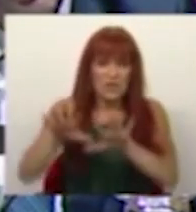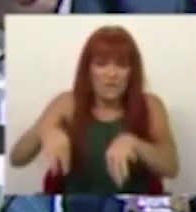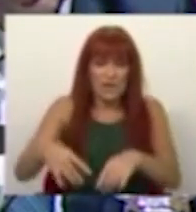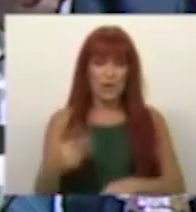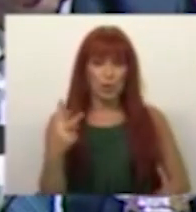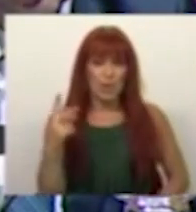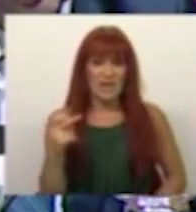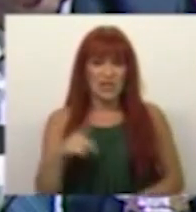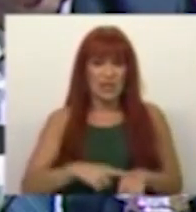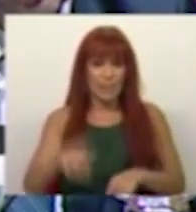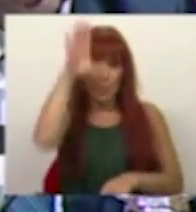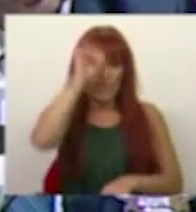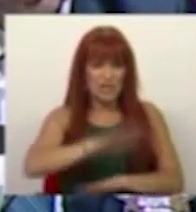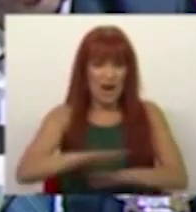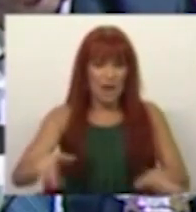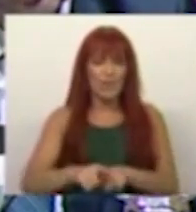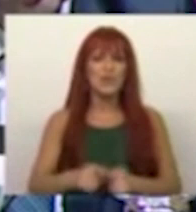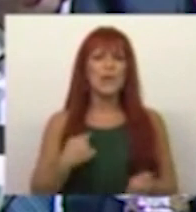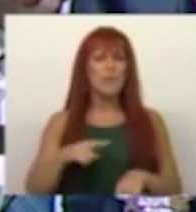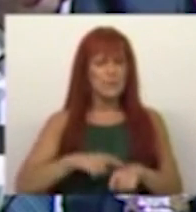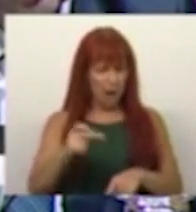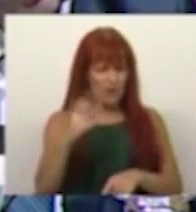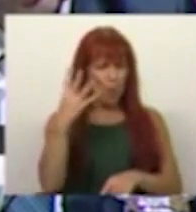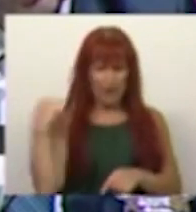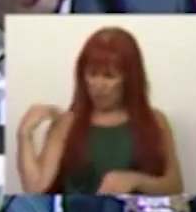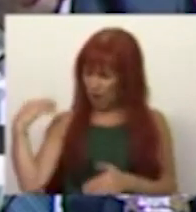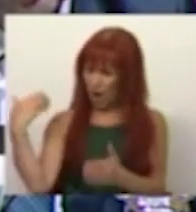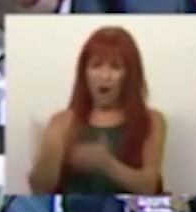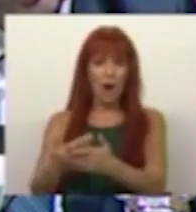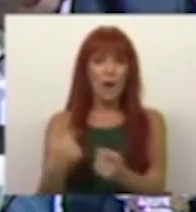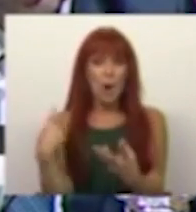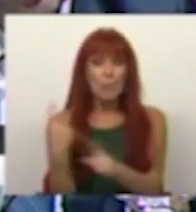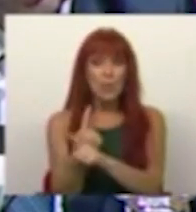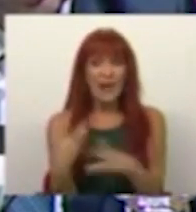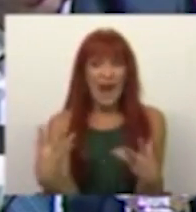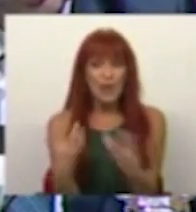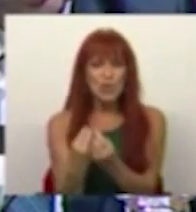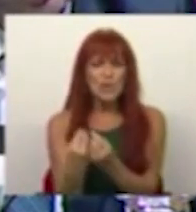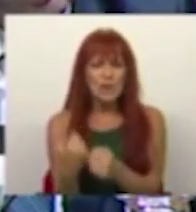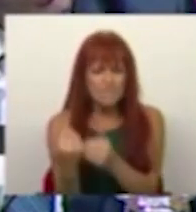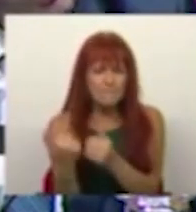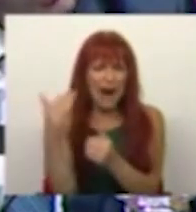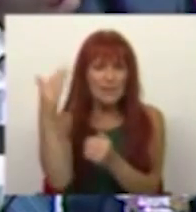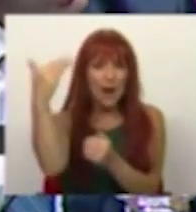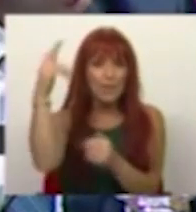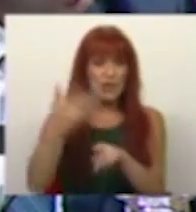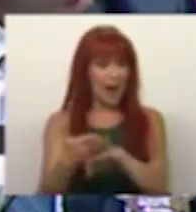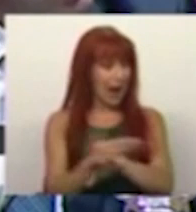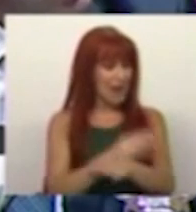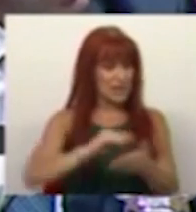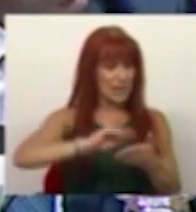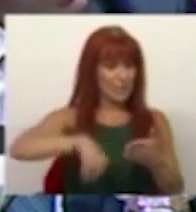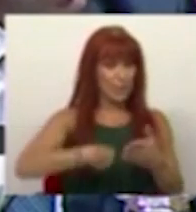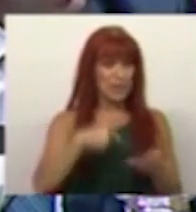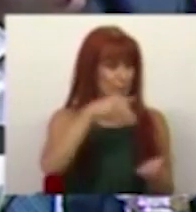fim de 2 anos de legislatura. E se tivemos uma legislatura de 4 anos, foi porque em conjunto conseguimos ir muito além daquilo que tínhamos assinado nas